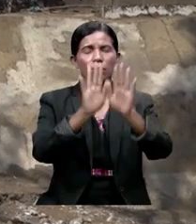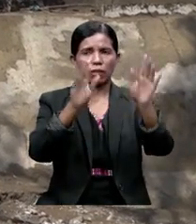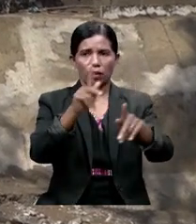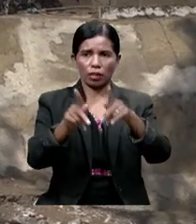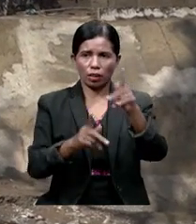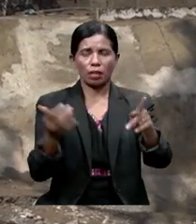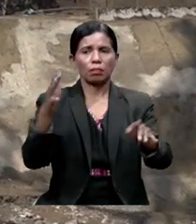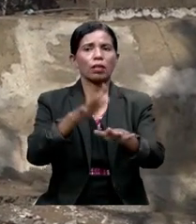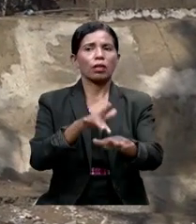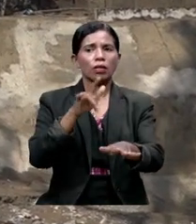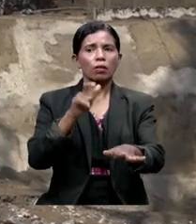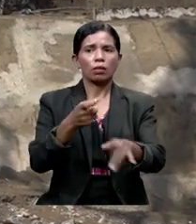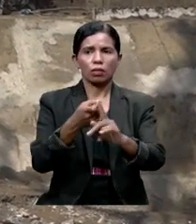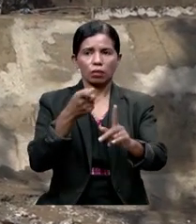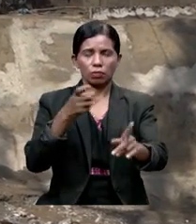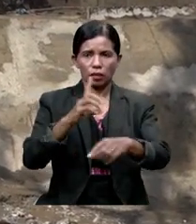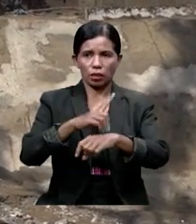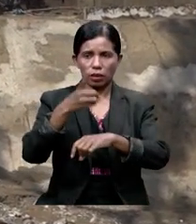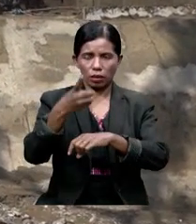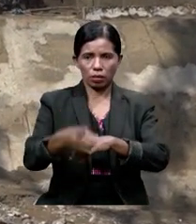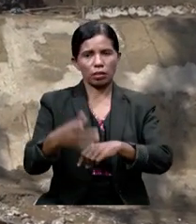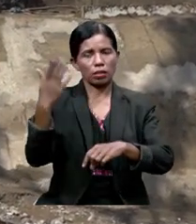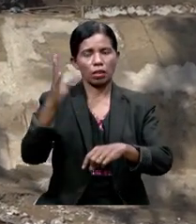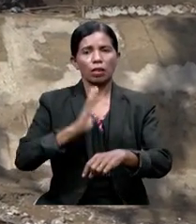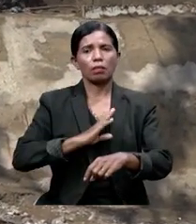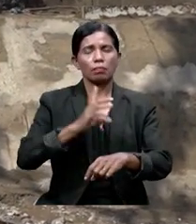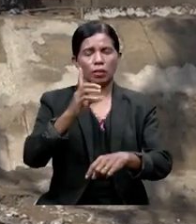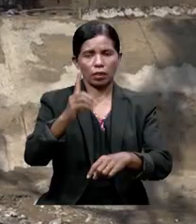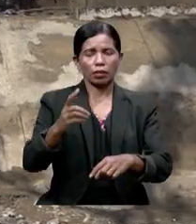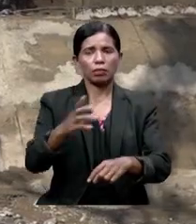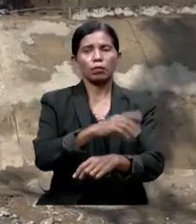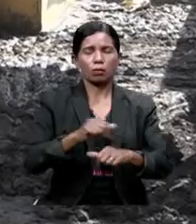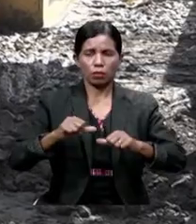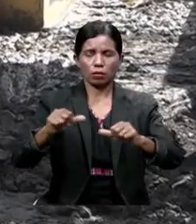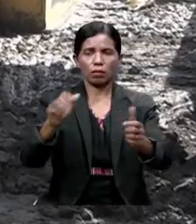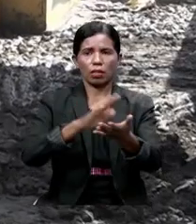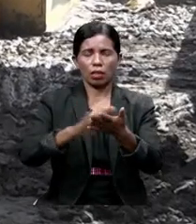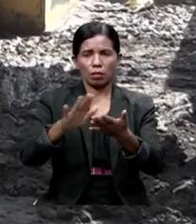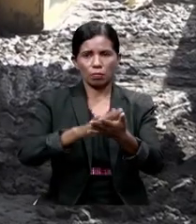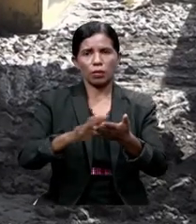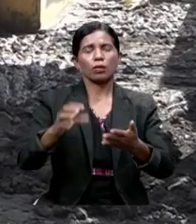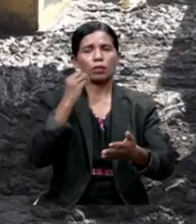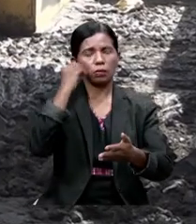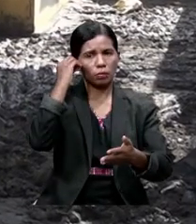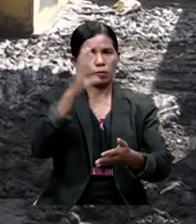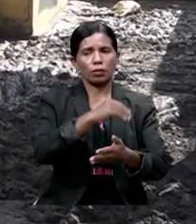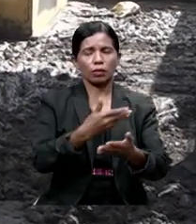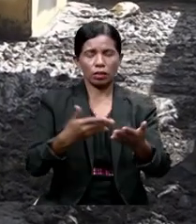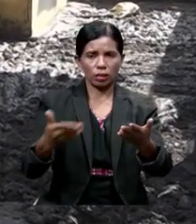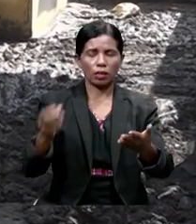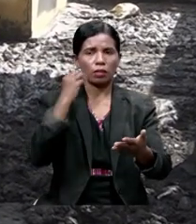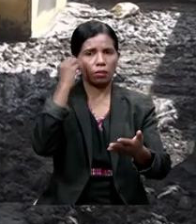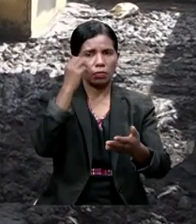Comunidade ne be afetado husi inundação e a área Bideu Santana continua hamos umalarang, no sasang umalarang ne be